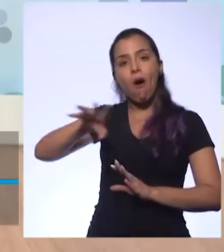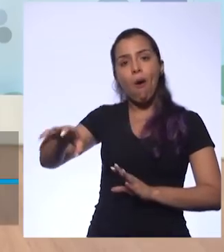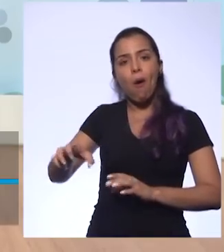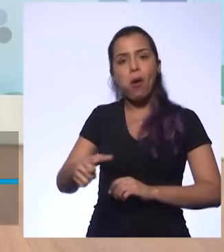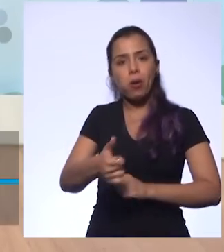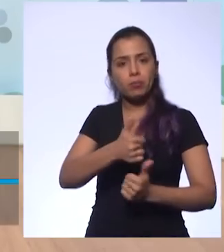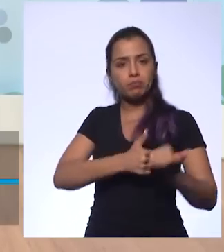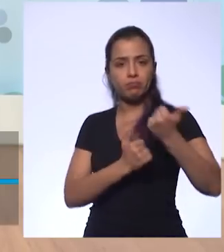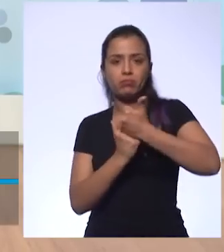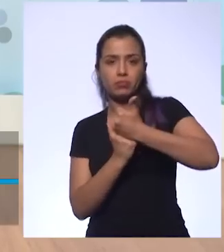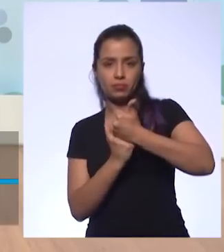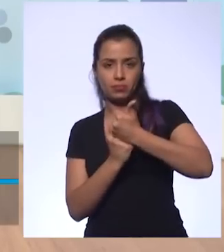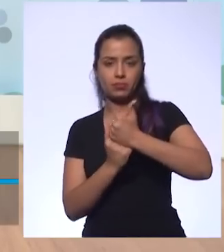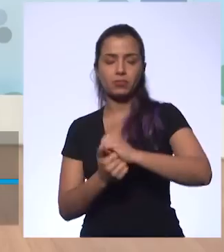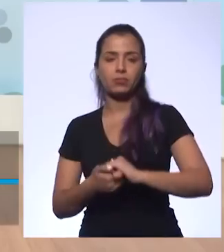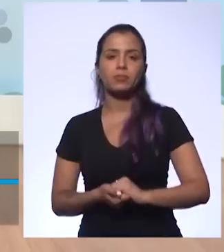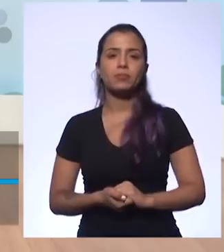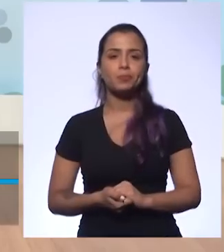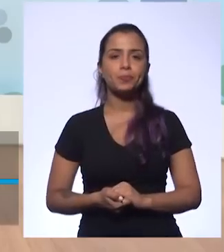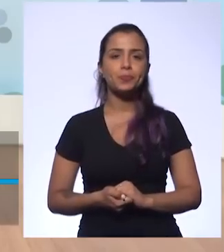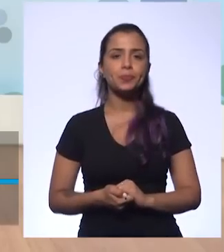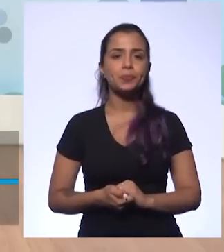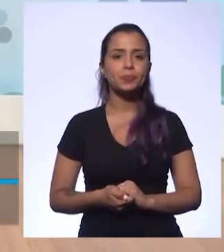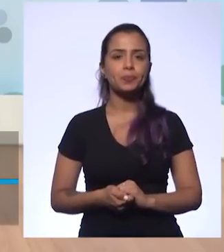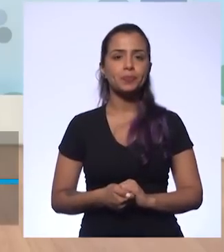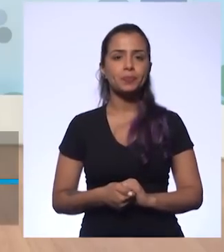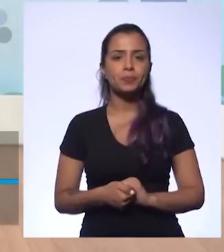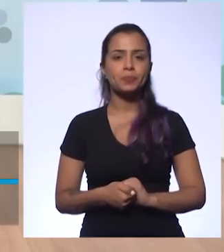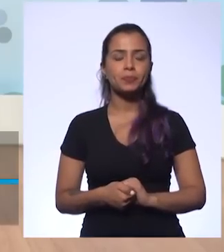para si. Pegar.